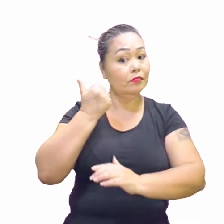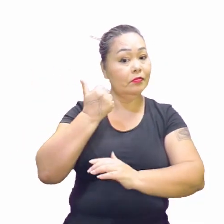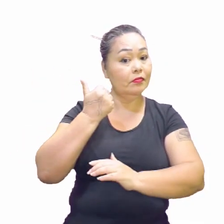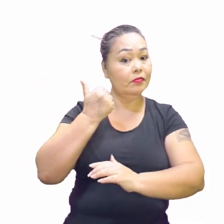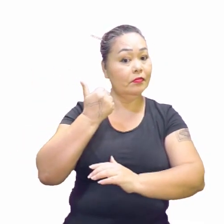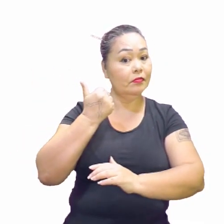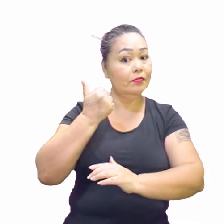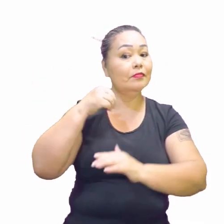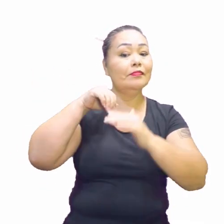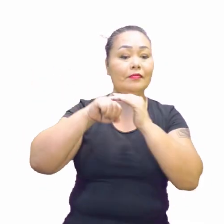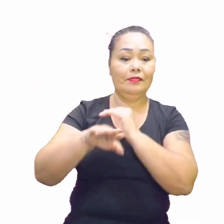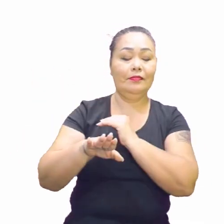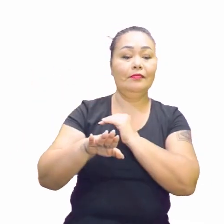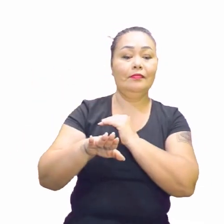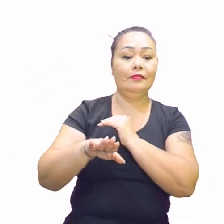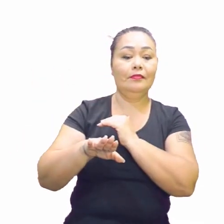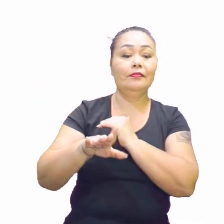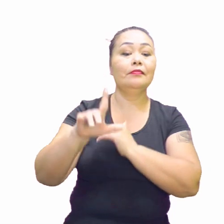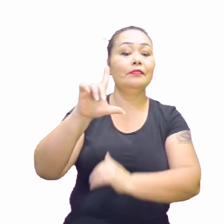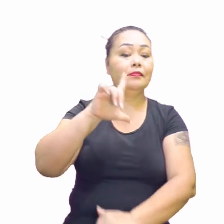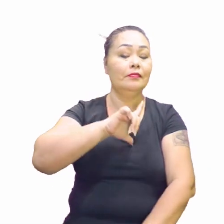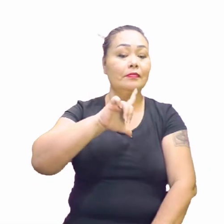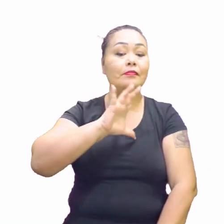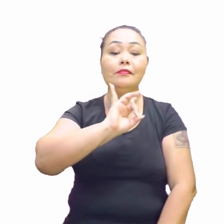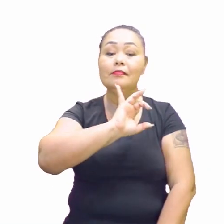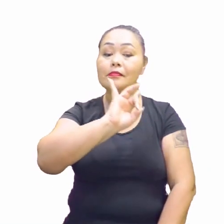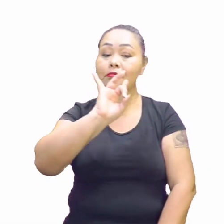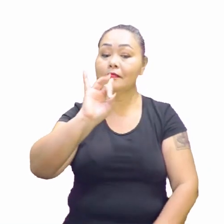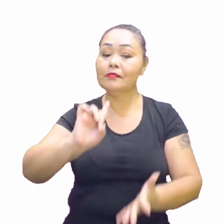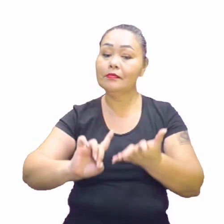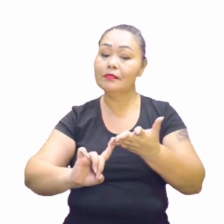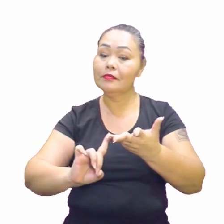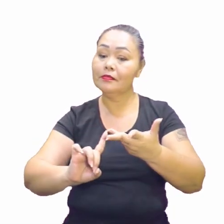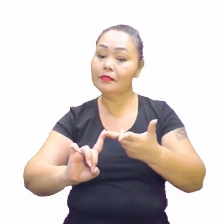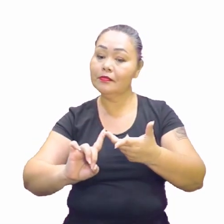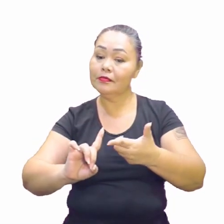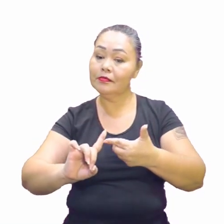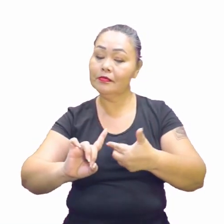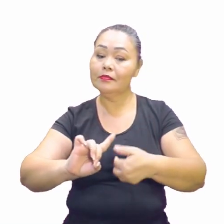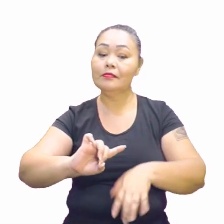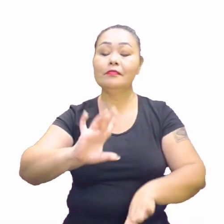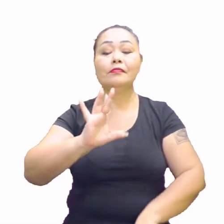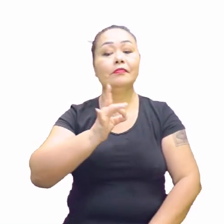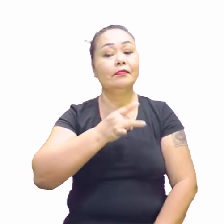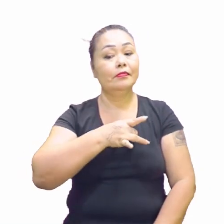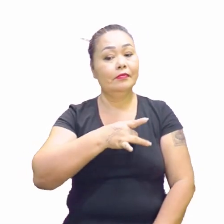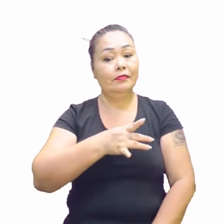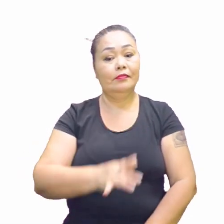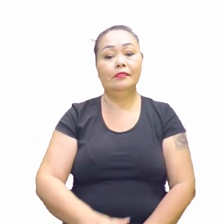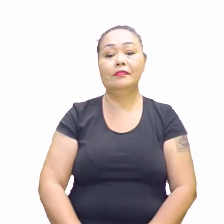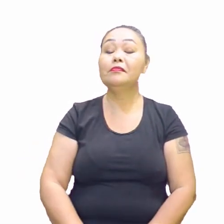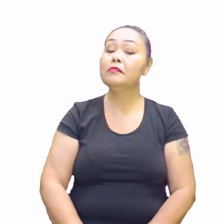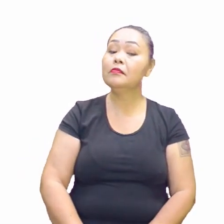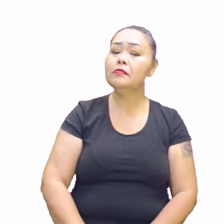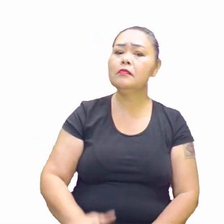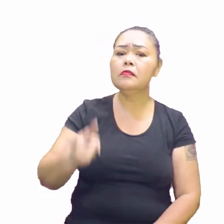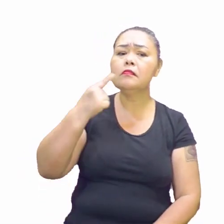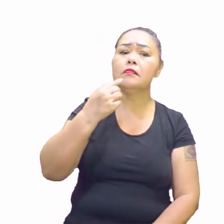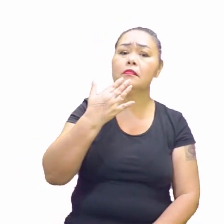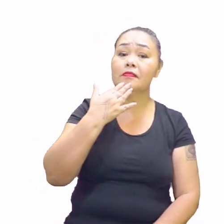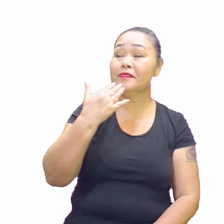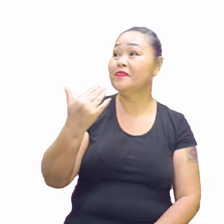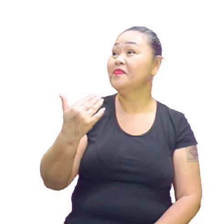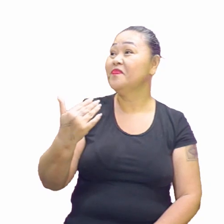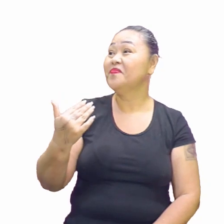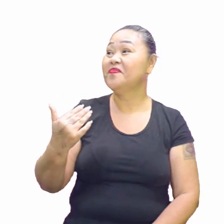não haviam ódios guardados. Existia apenas diversas formas de medo. O que está pedindo?